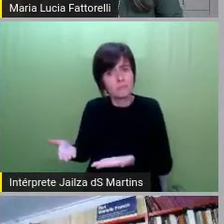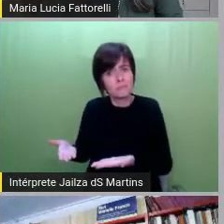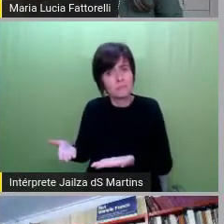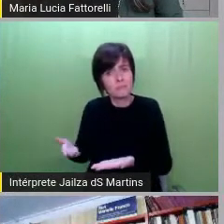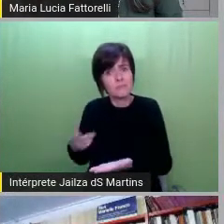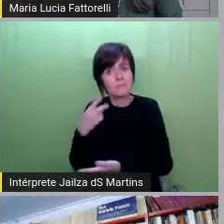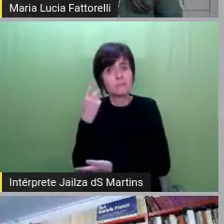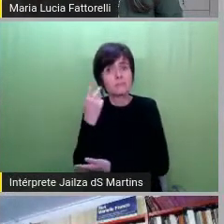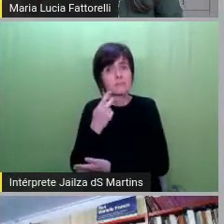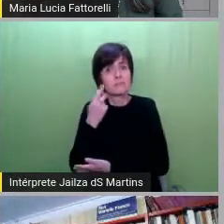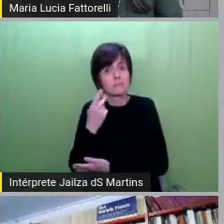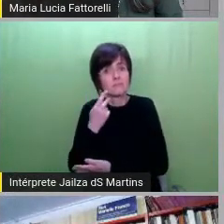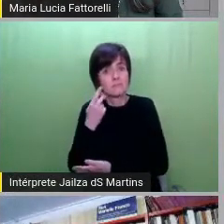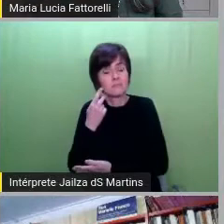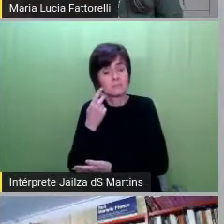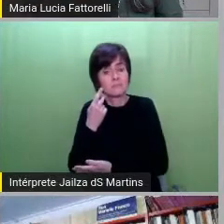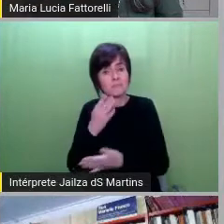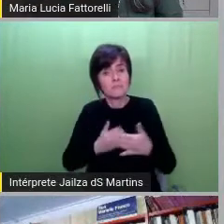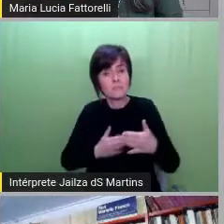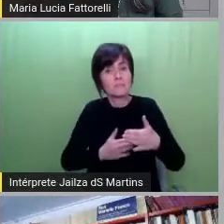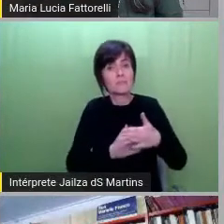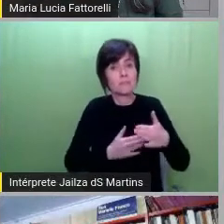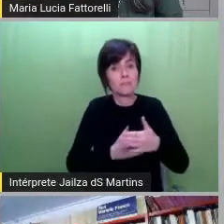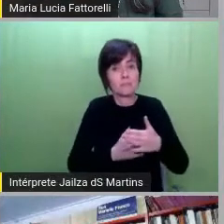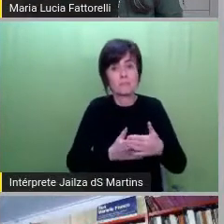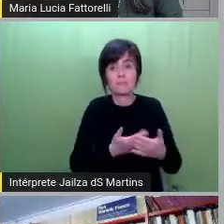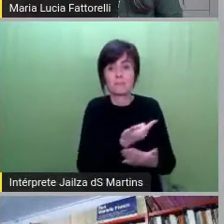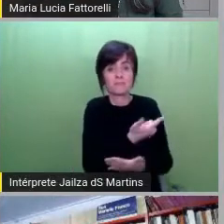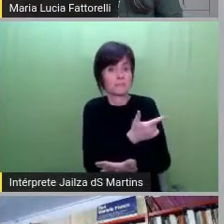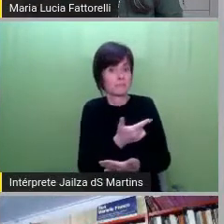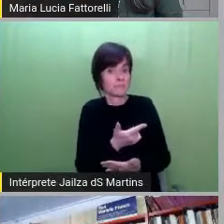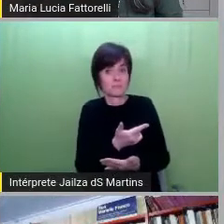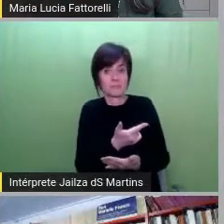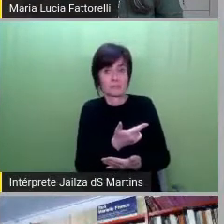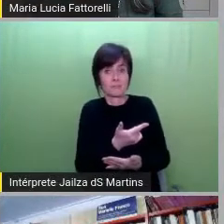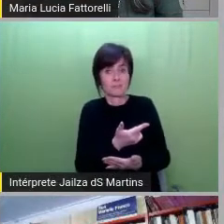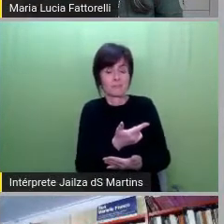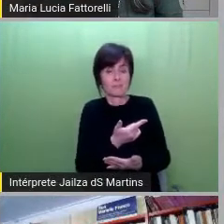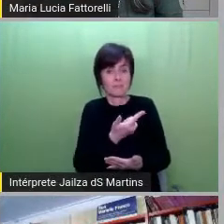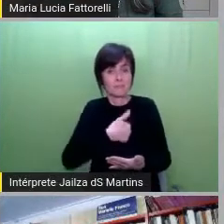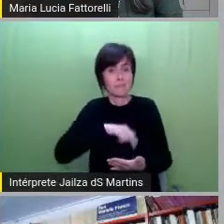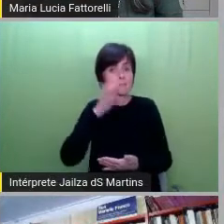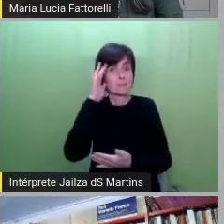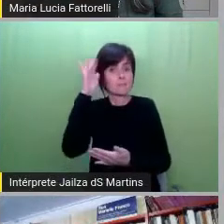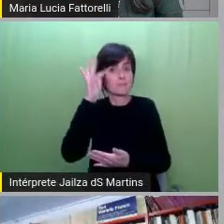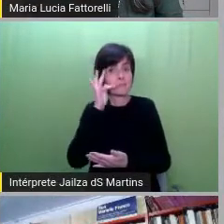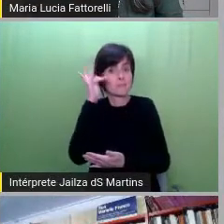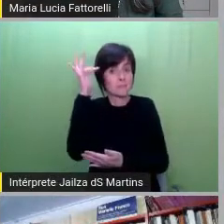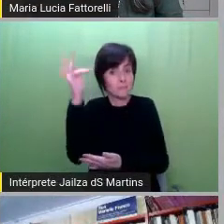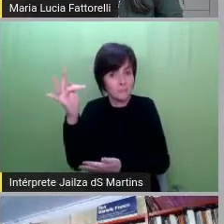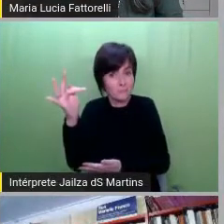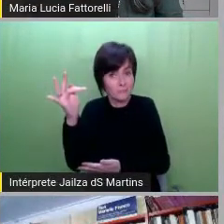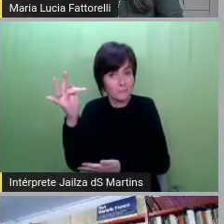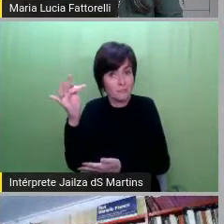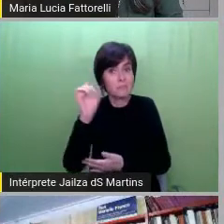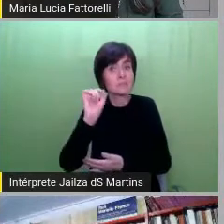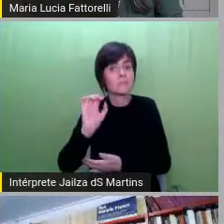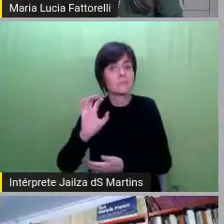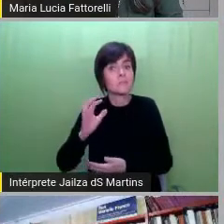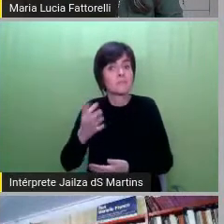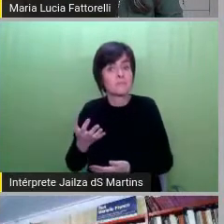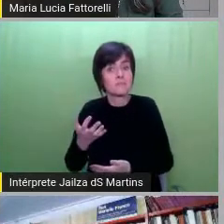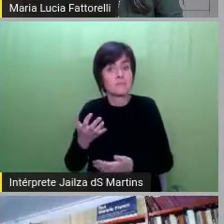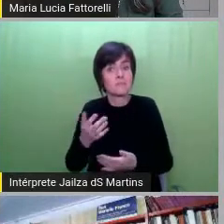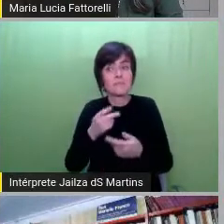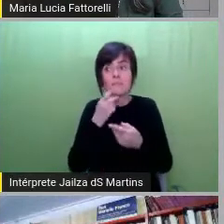a política de meta de inflação não atende o que é previsto, e, no máximo, nem se